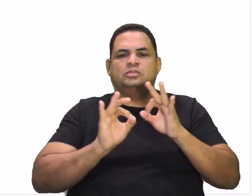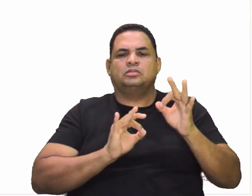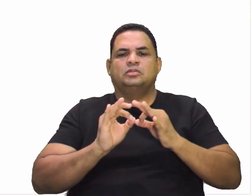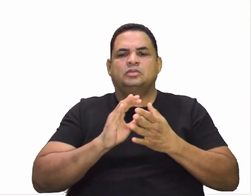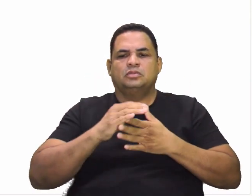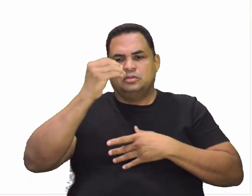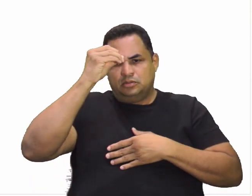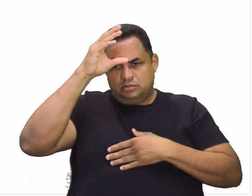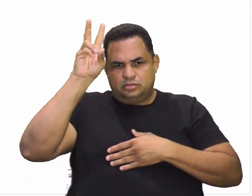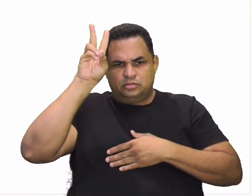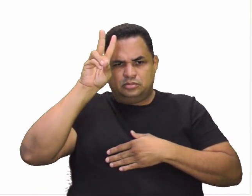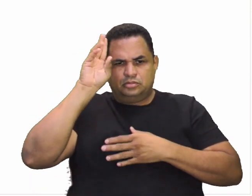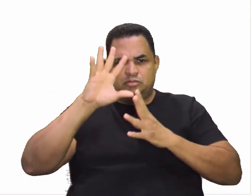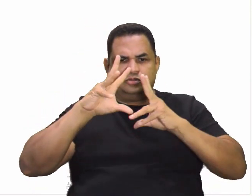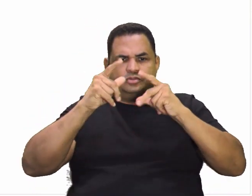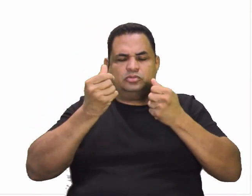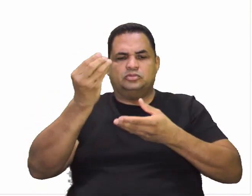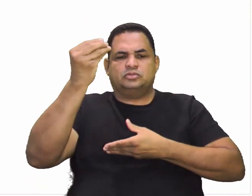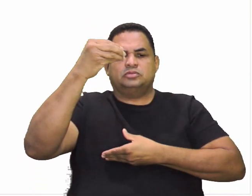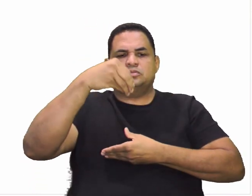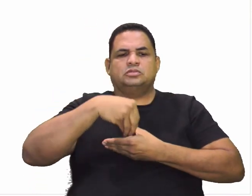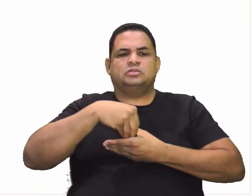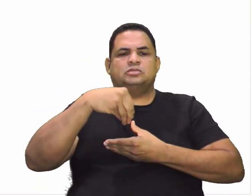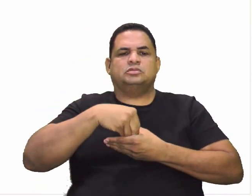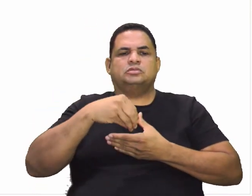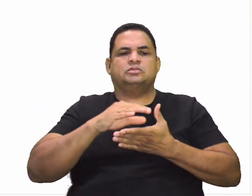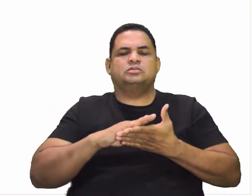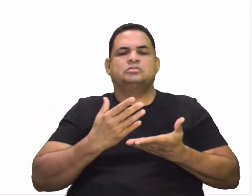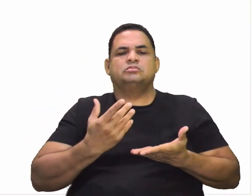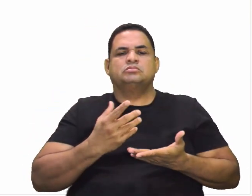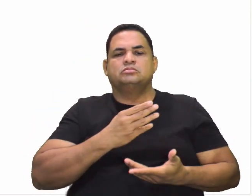histórico. Tudo isso faz parte das